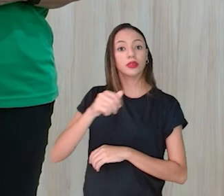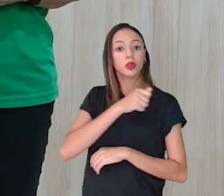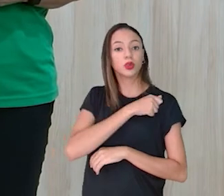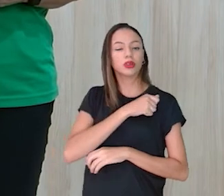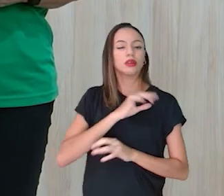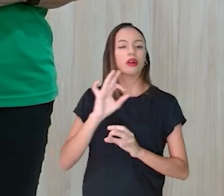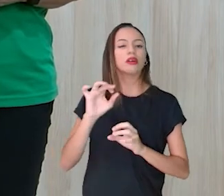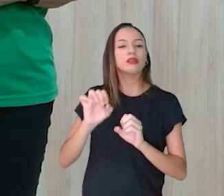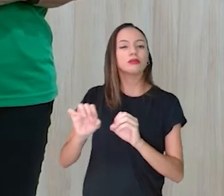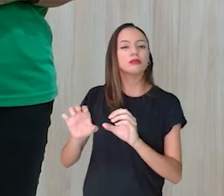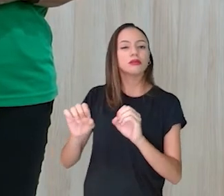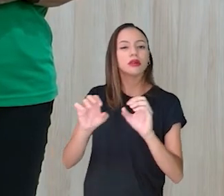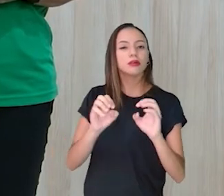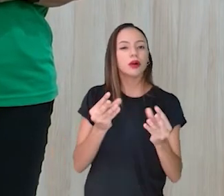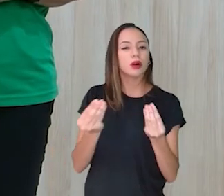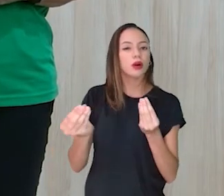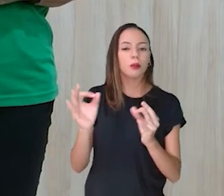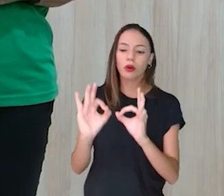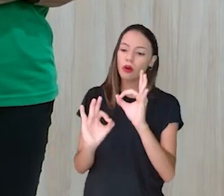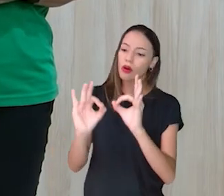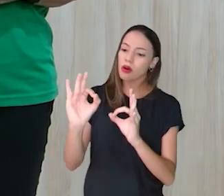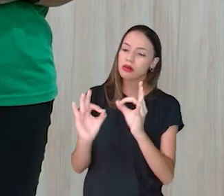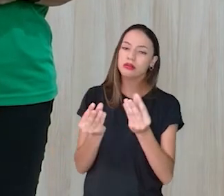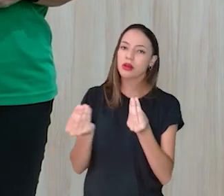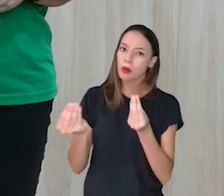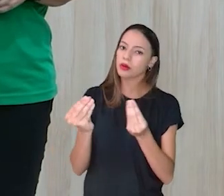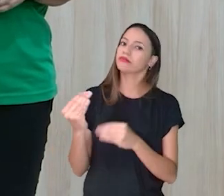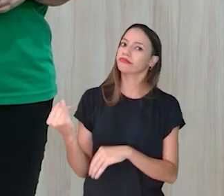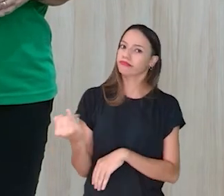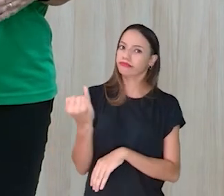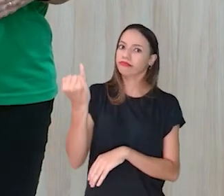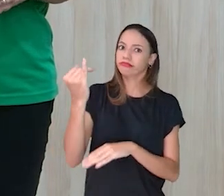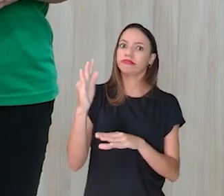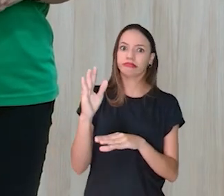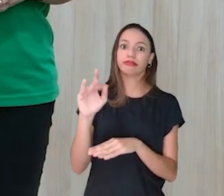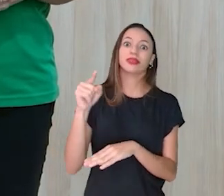a se organizar é importante. Nós,